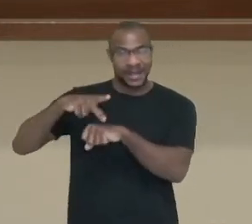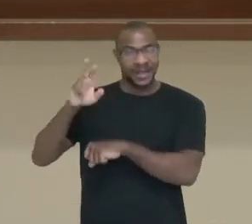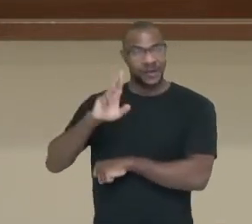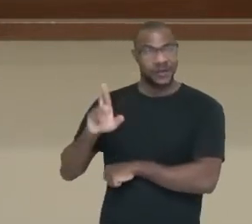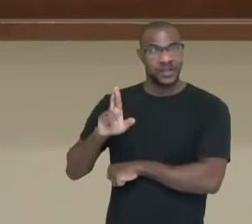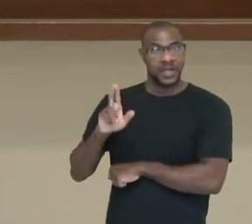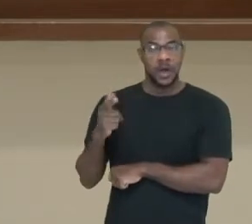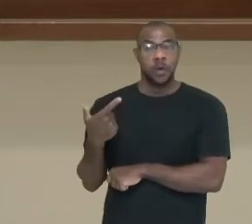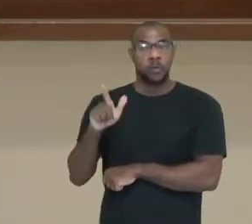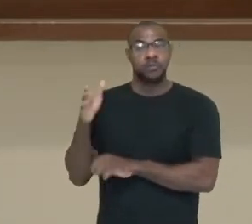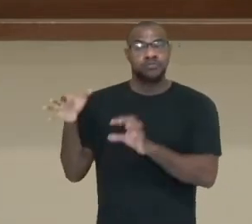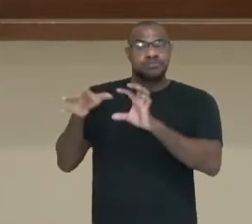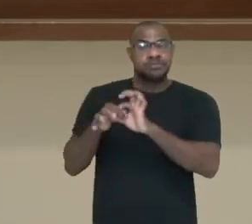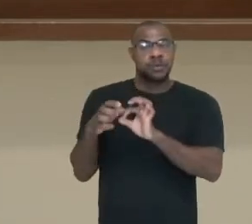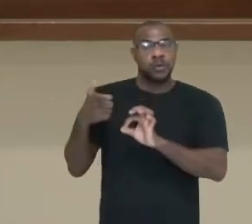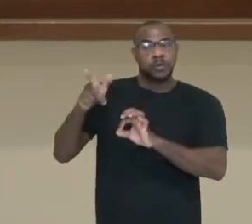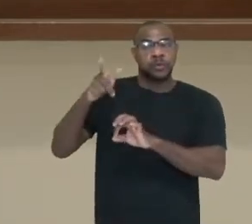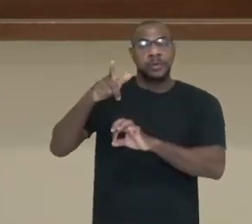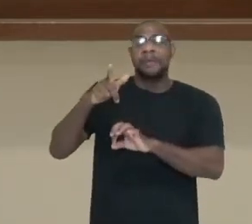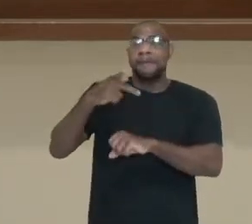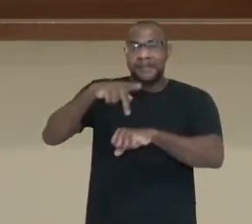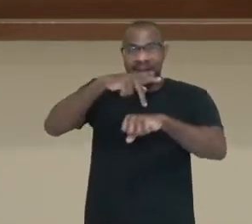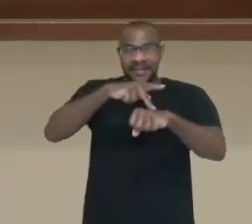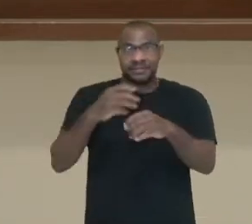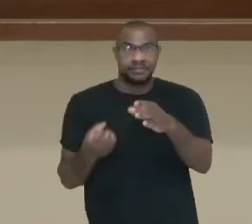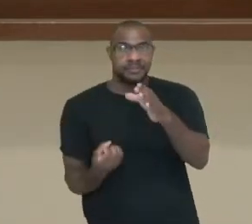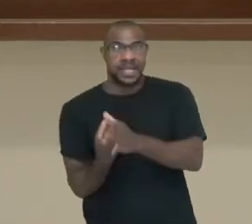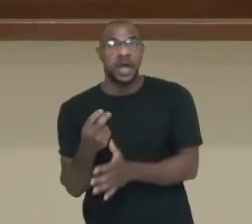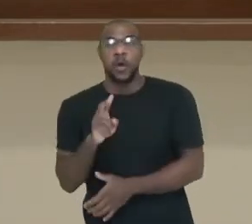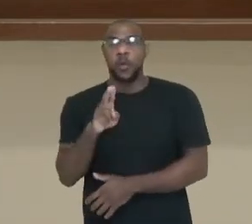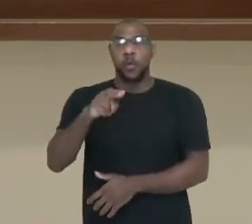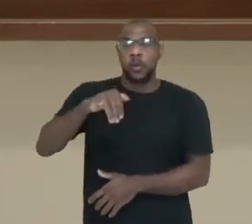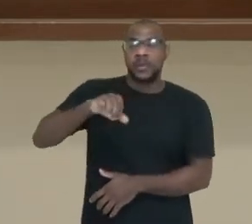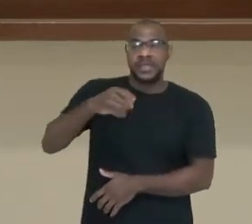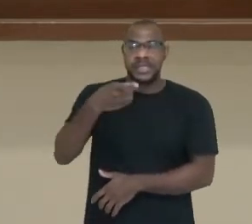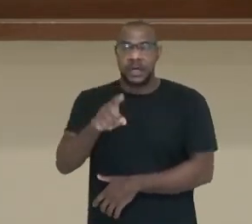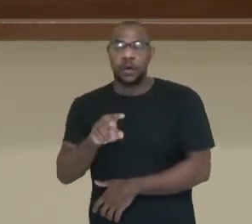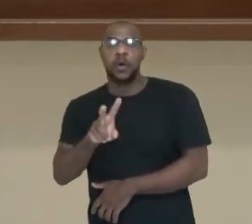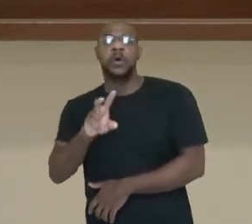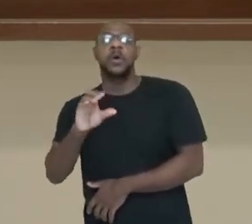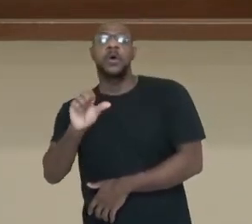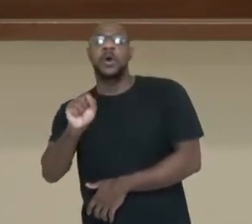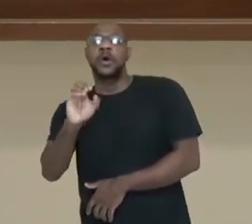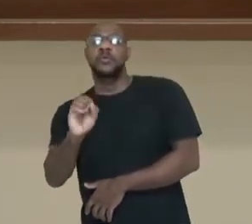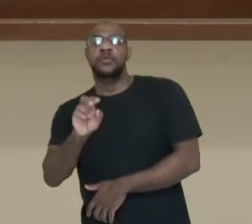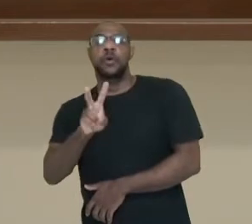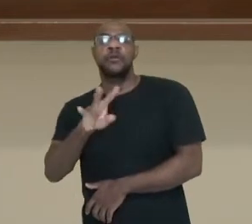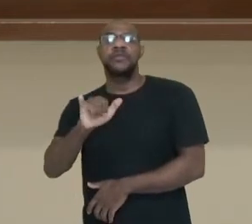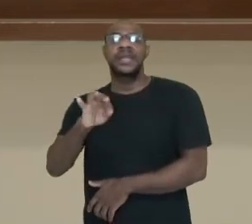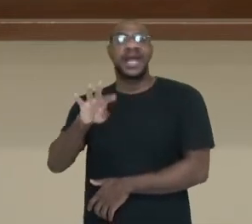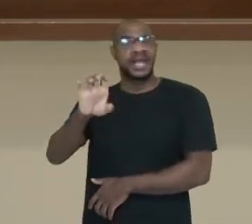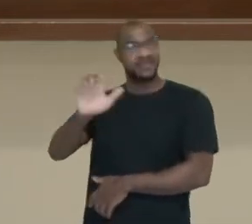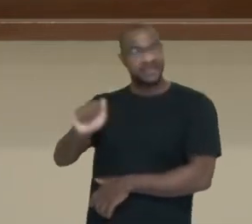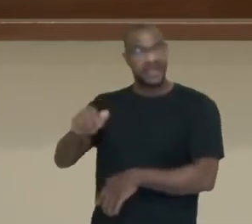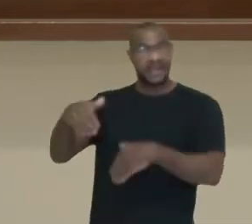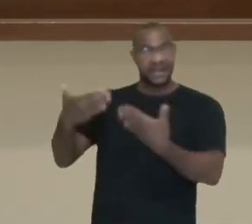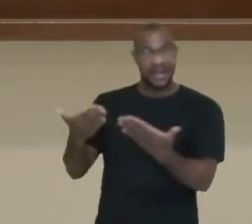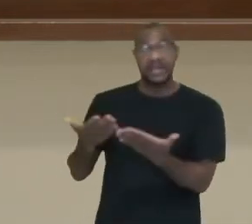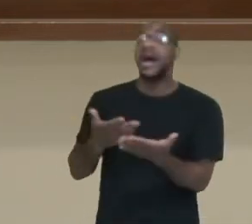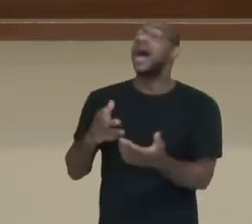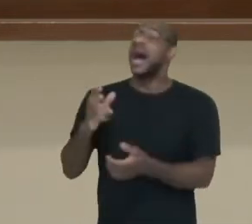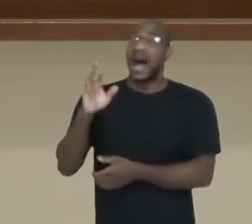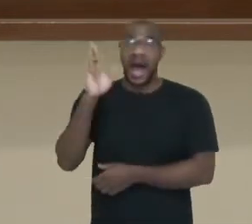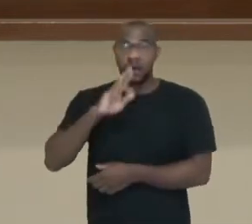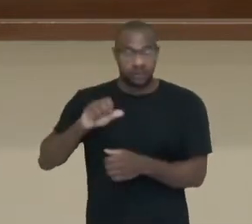com outros países, formou a chamada União Soviética. A Rússia passou por uma revolução em 1917,